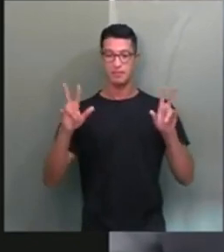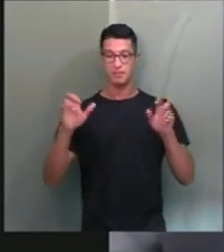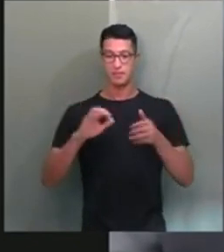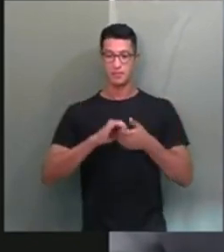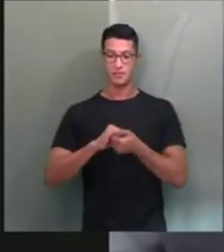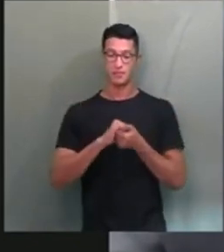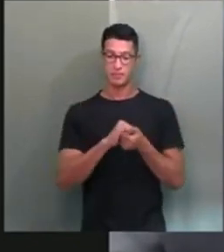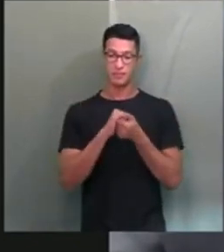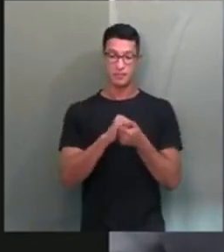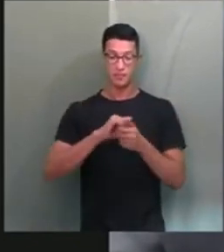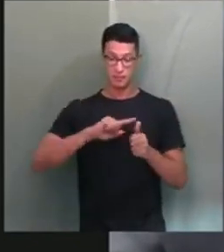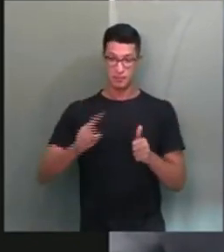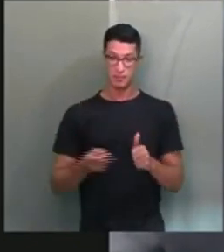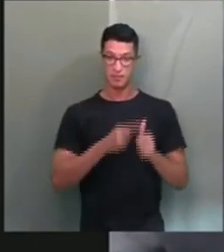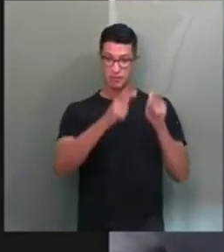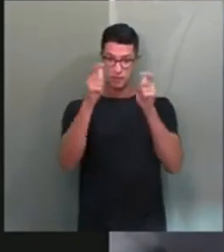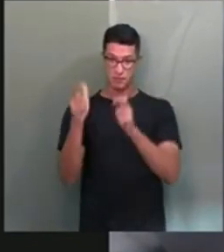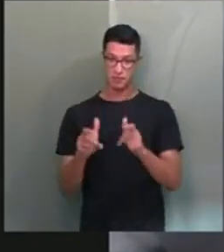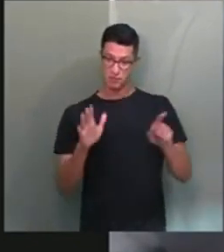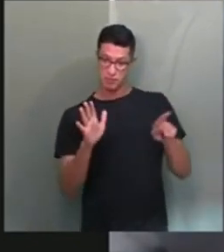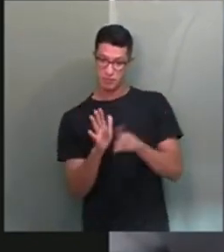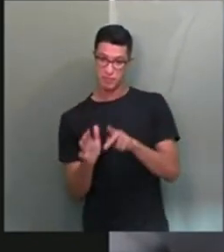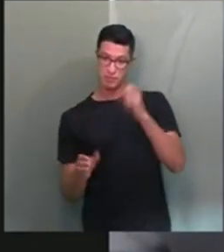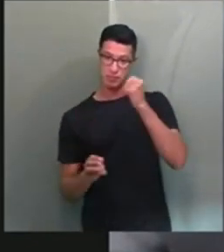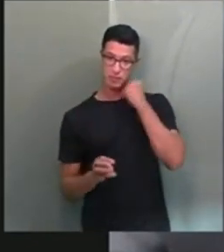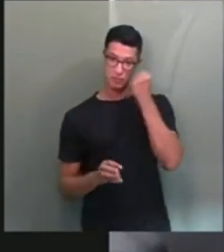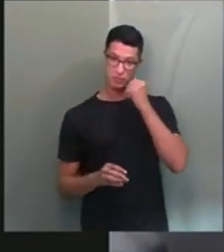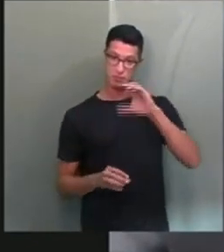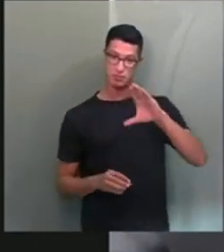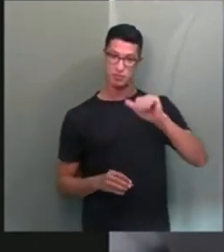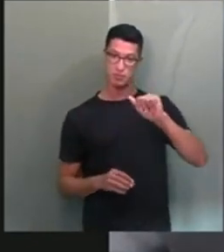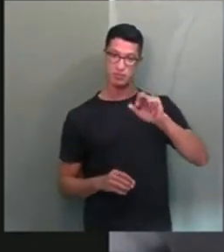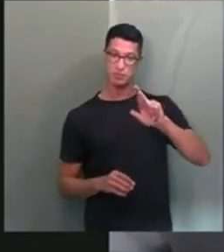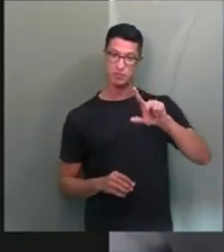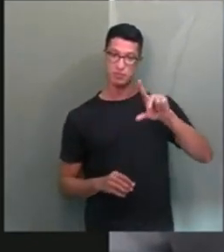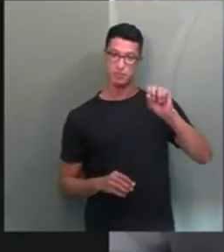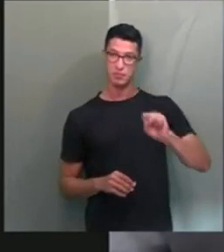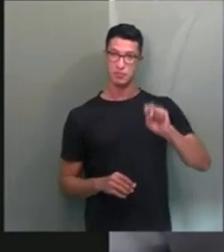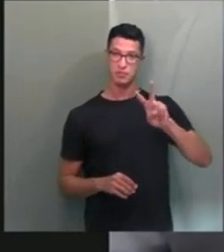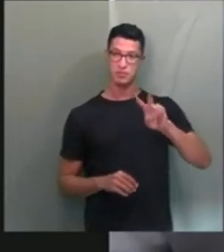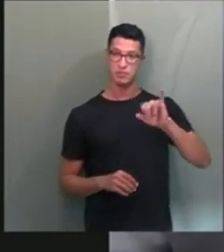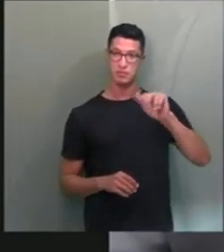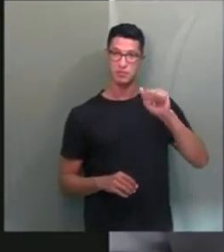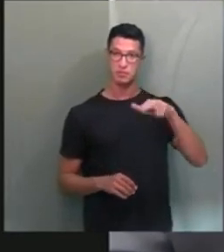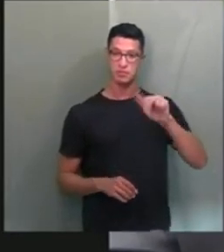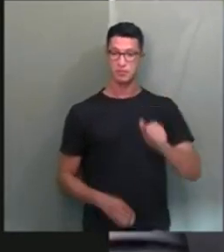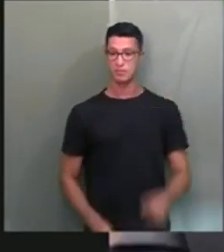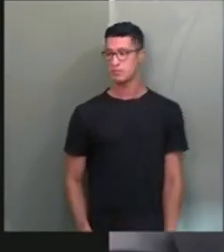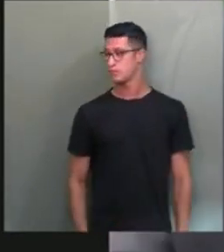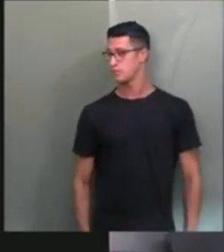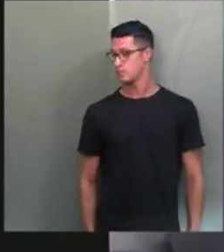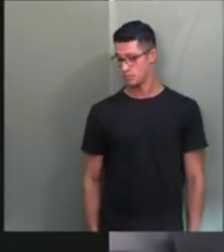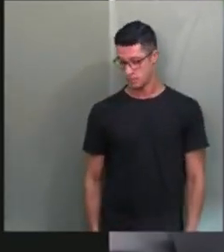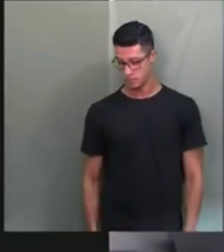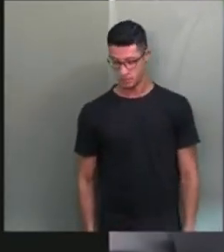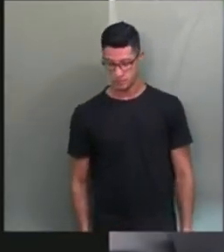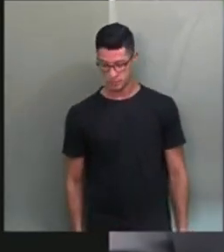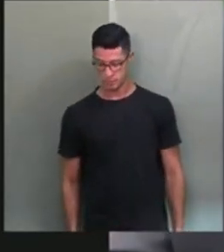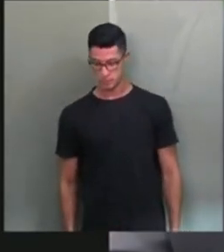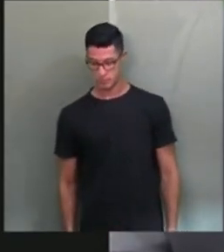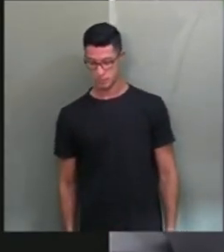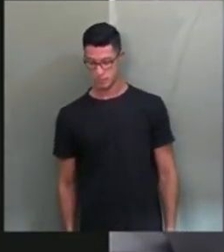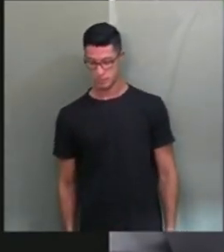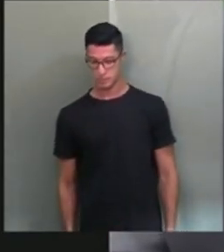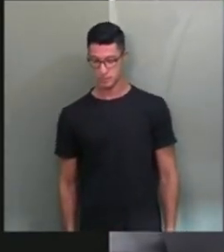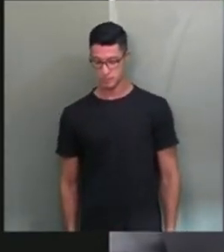saudando, em primeiro lugar, o próprio senador Carlos Viana pela feliz iniciativa de propor esta sessão especial do